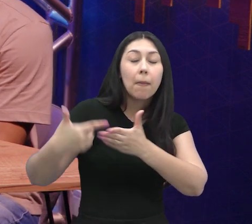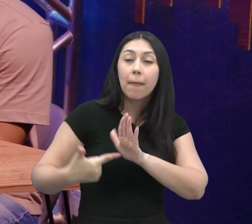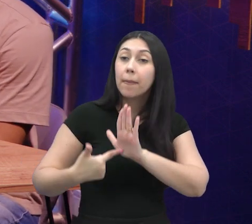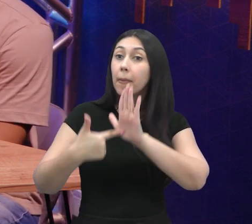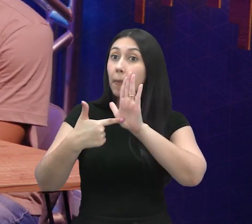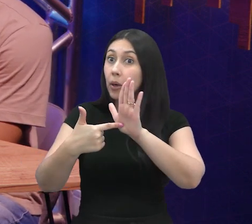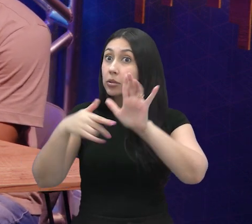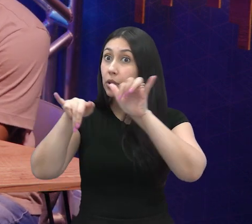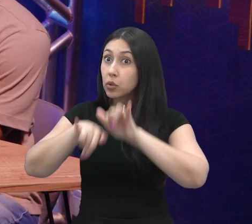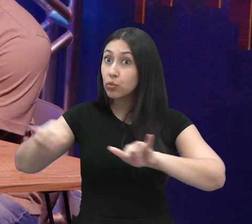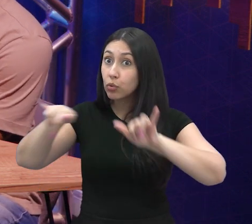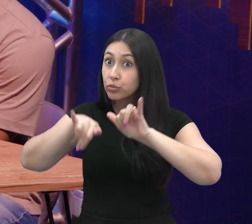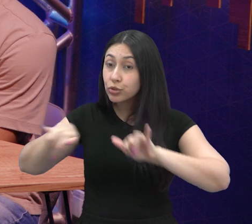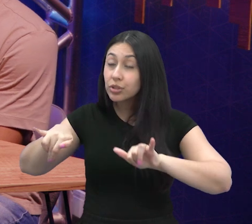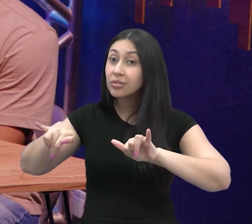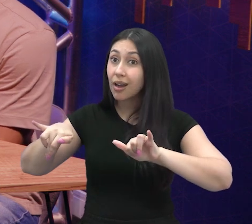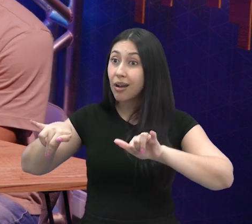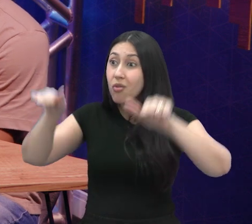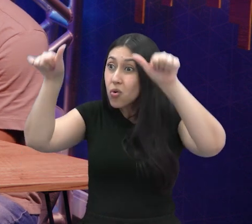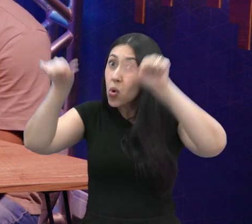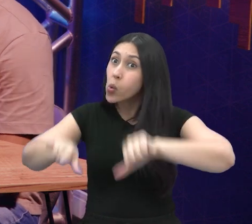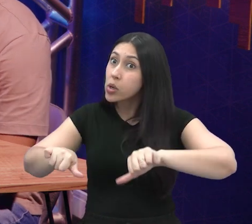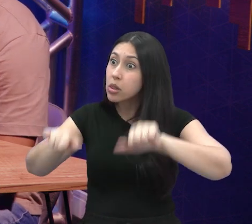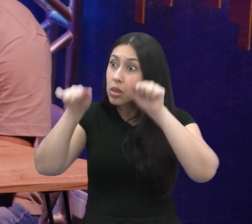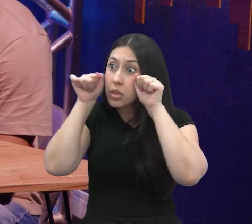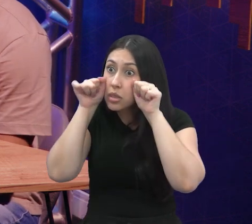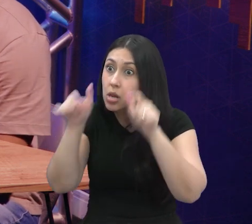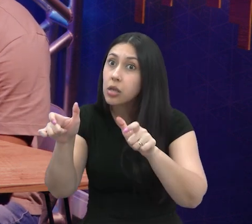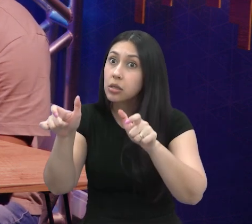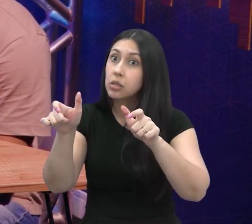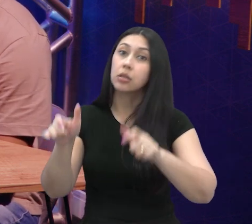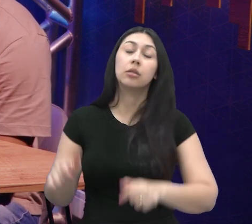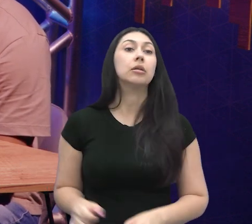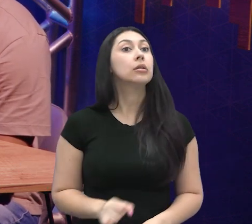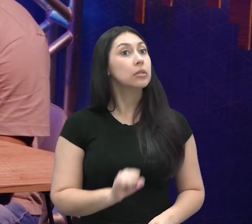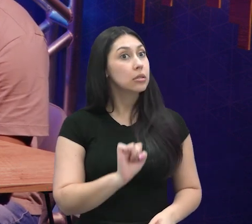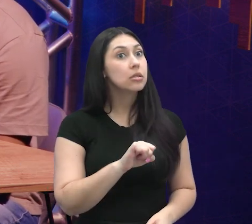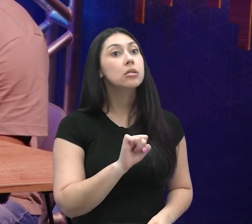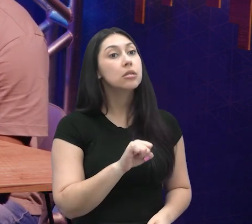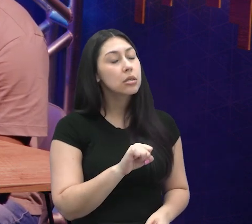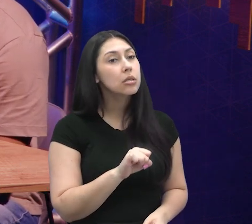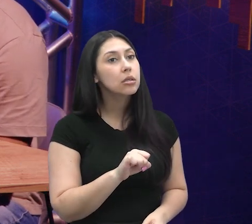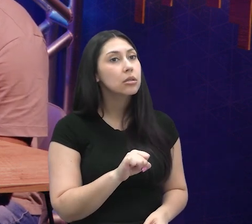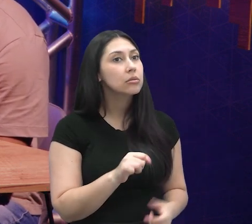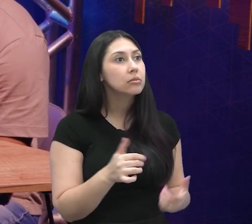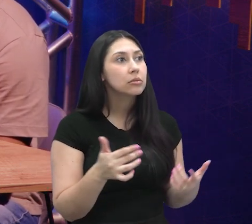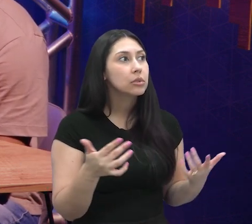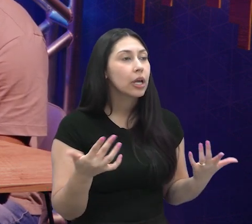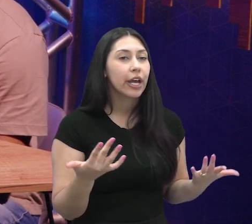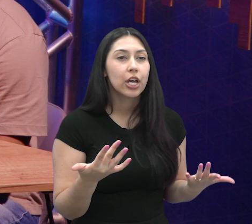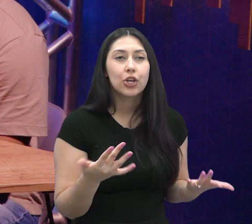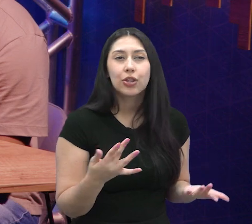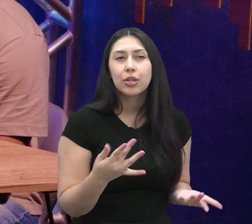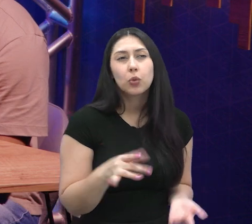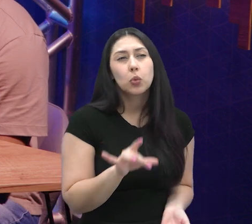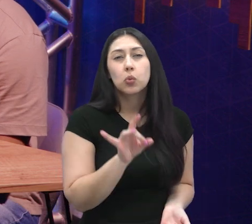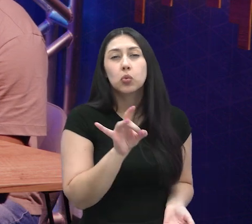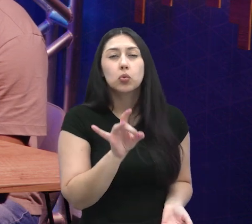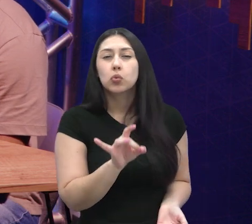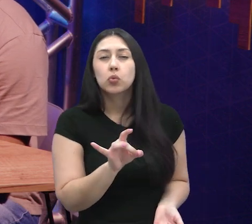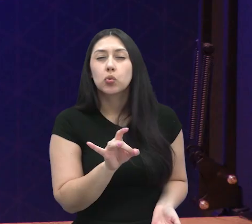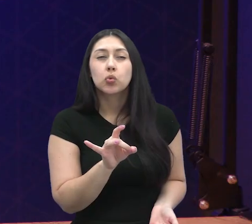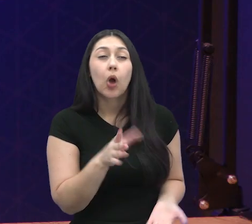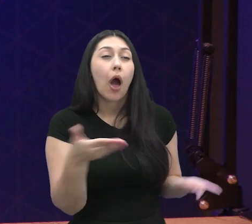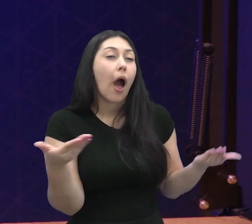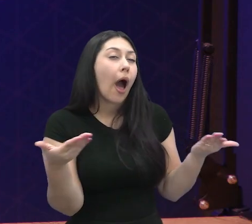com essas histórias negativas. Perfeito, Samu. E como você bem disse, isso não é